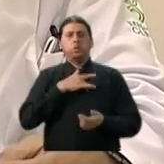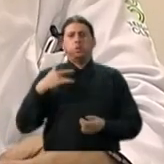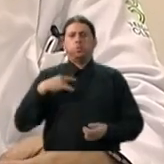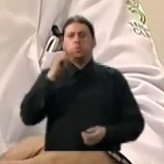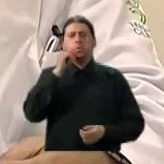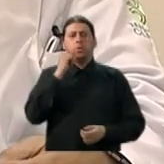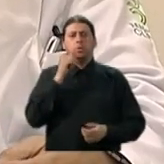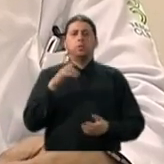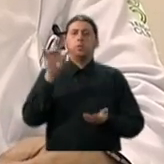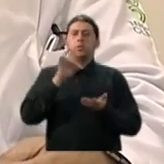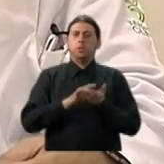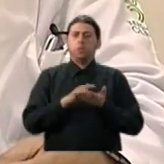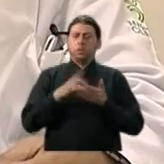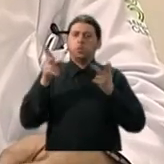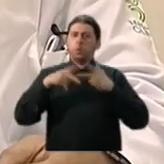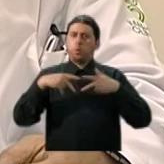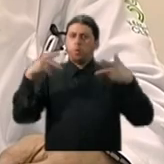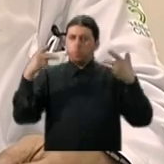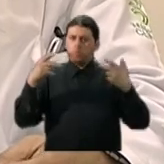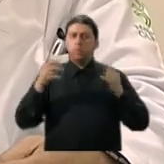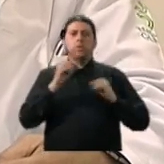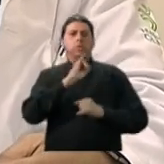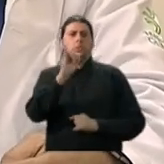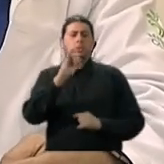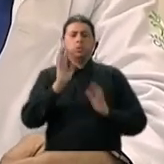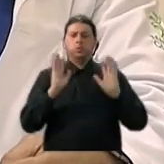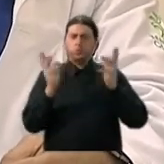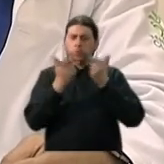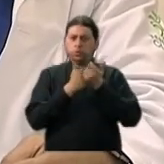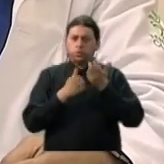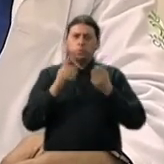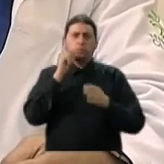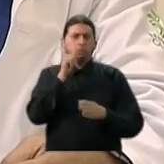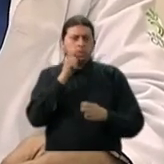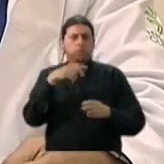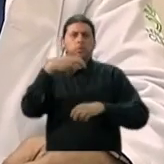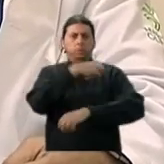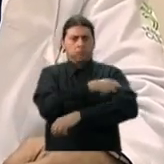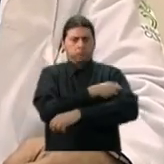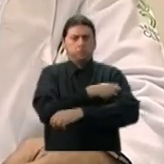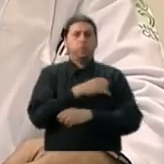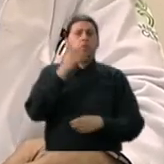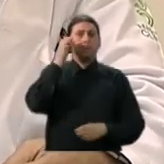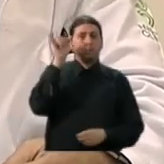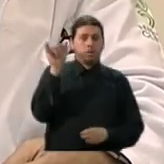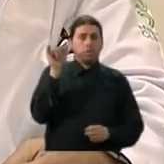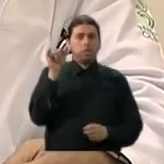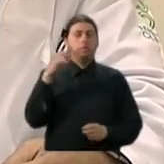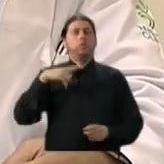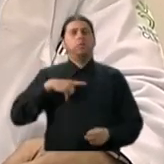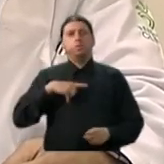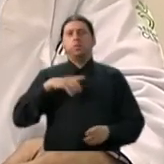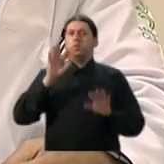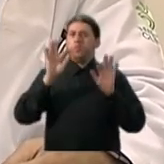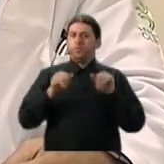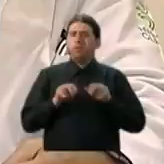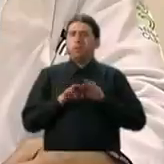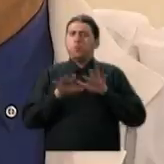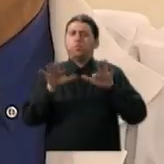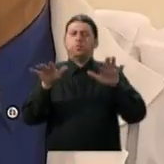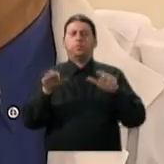as mulheres estiverem protegidas ou vacinadas, elas cortam a cadeia de